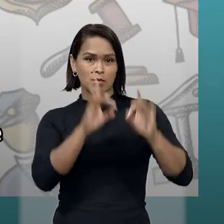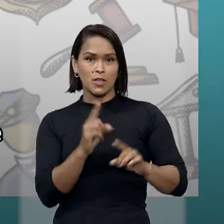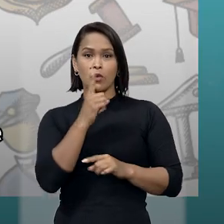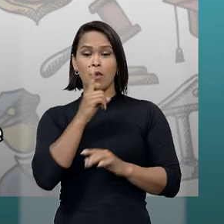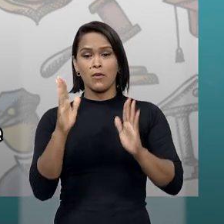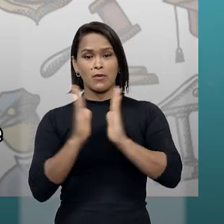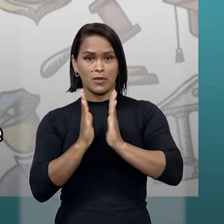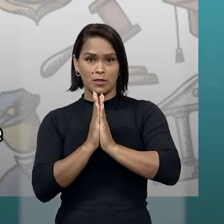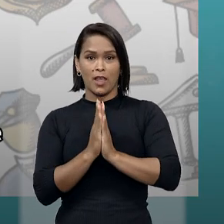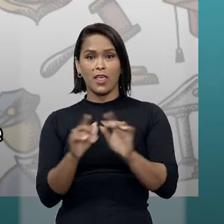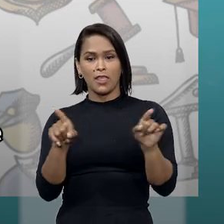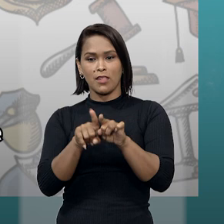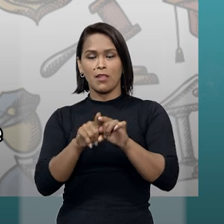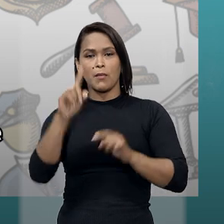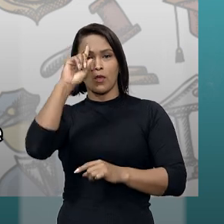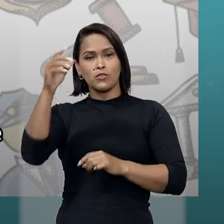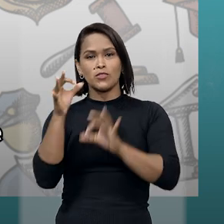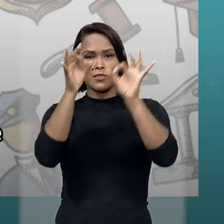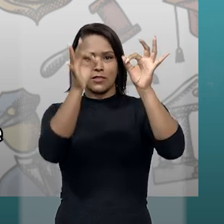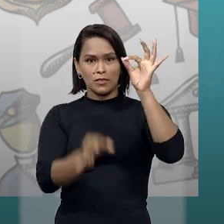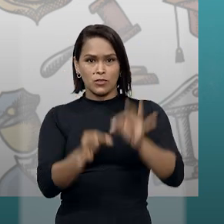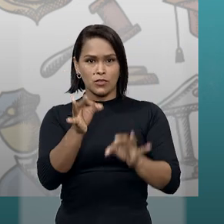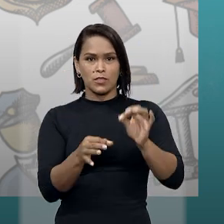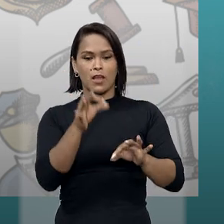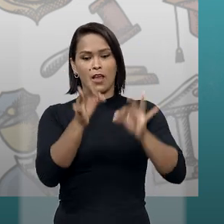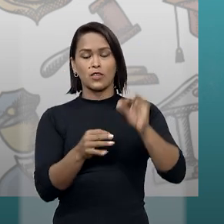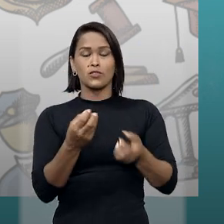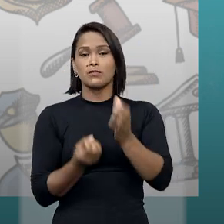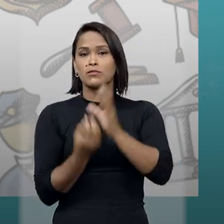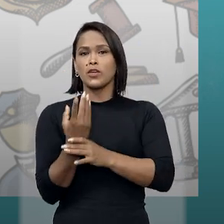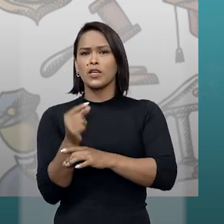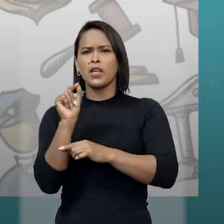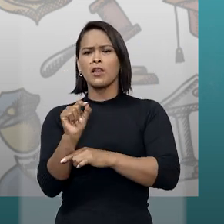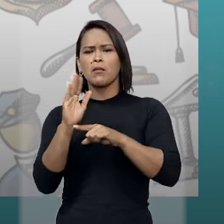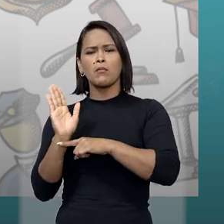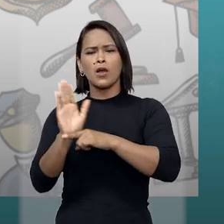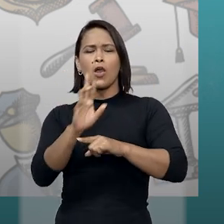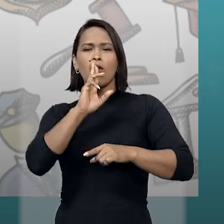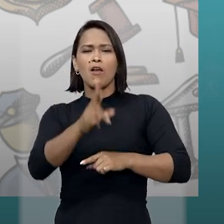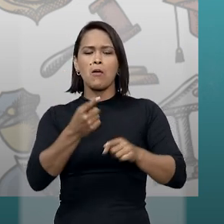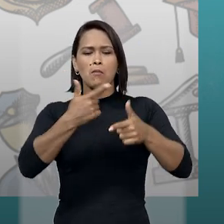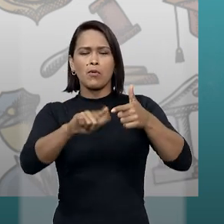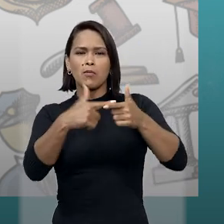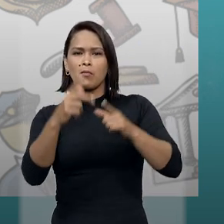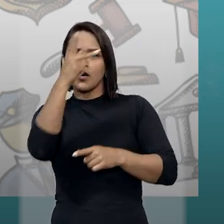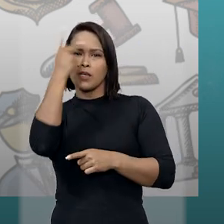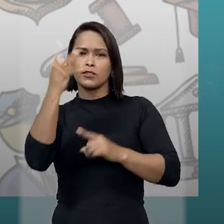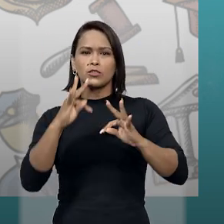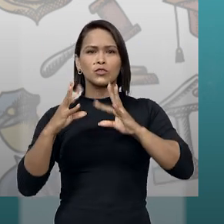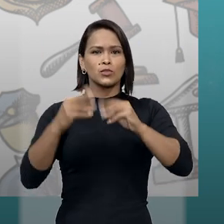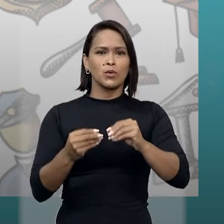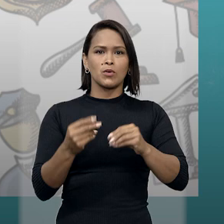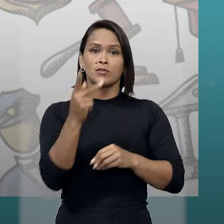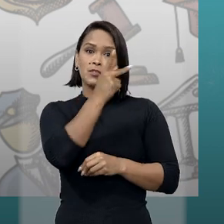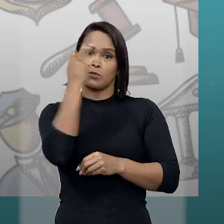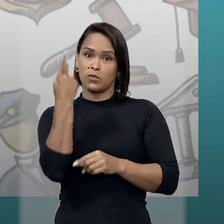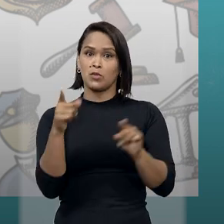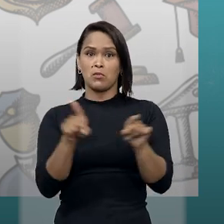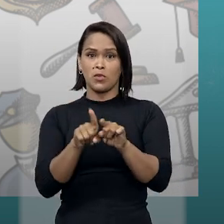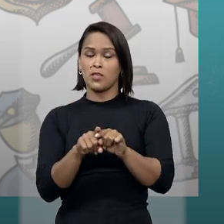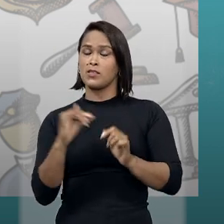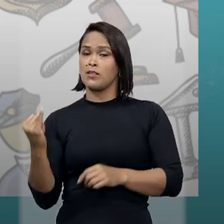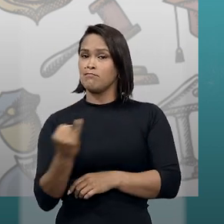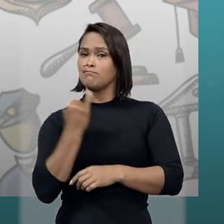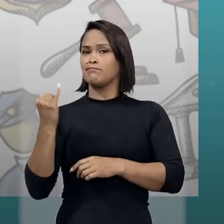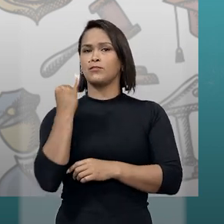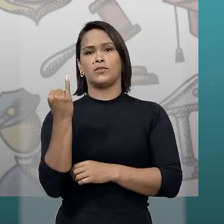Especial, que é o dia do meu aniversário, o dia da justiça. A justiça foi criada para resolver os problemas das pessoas. Isso que